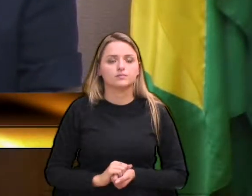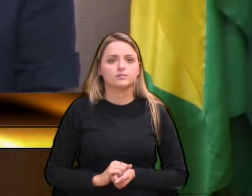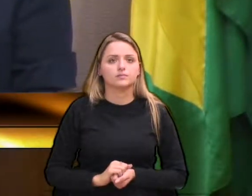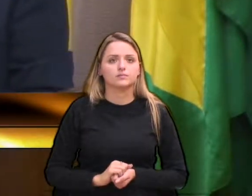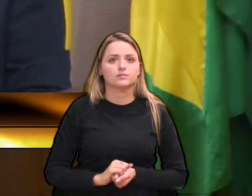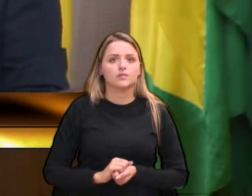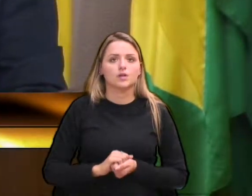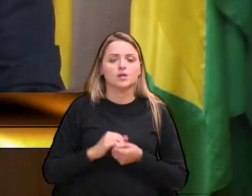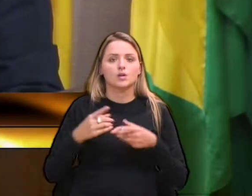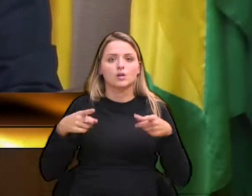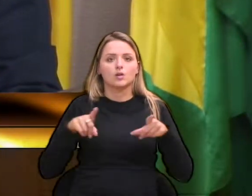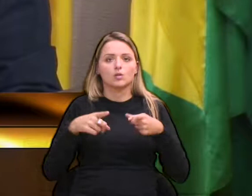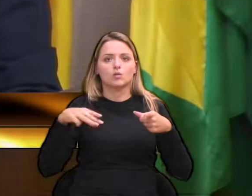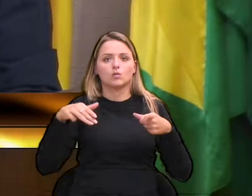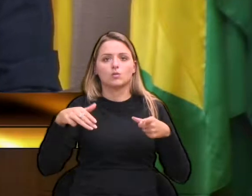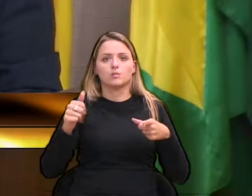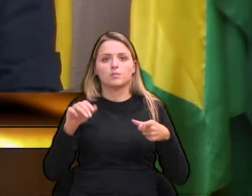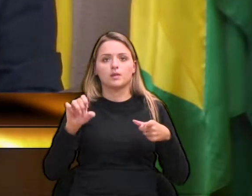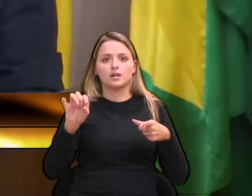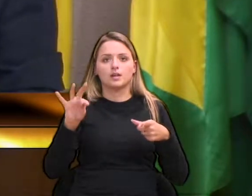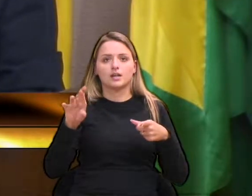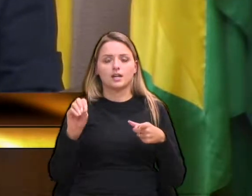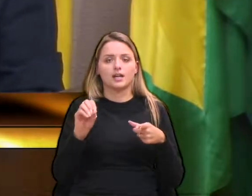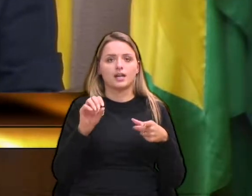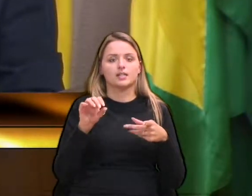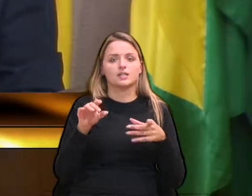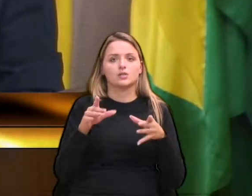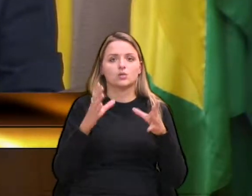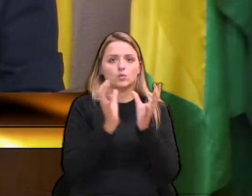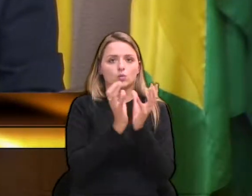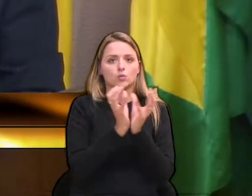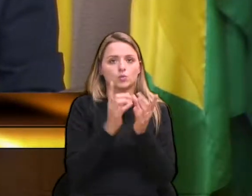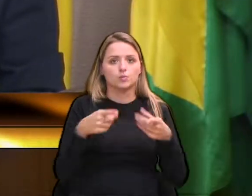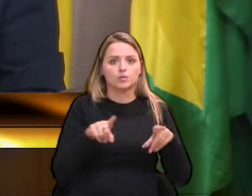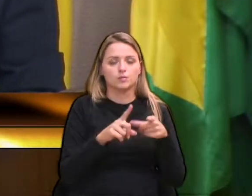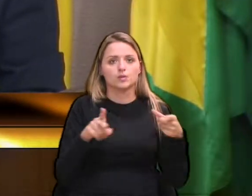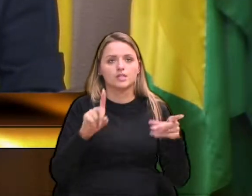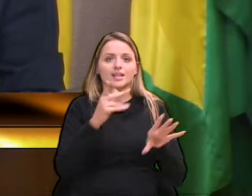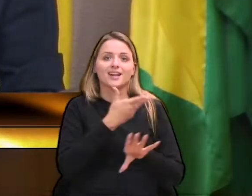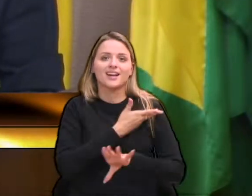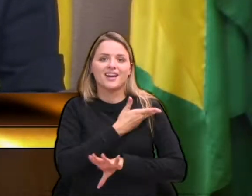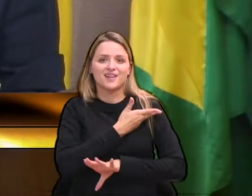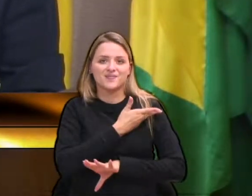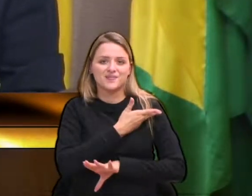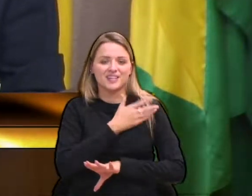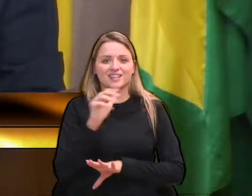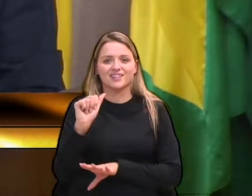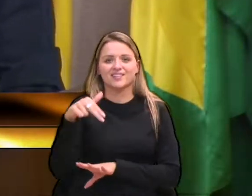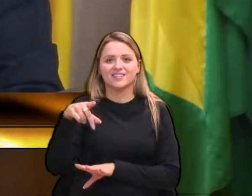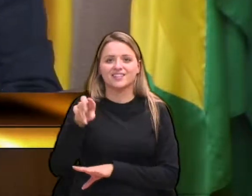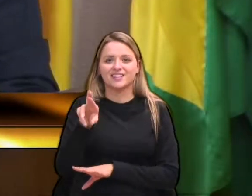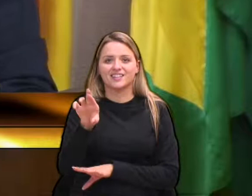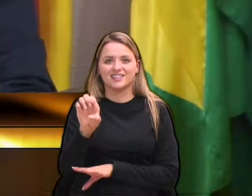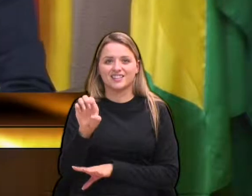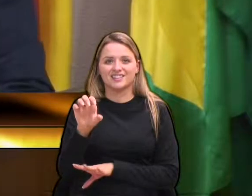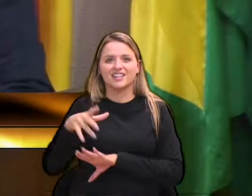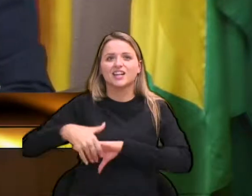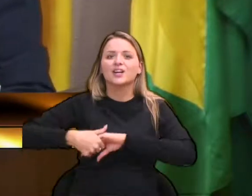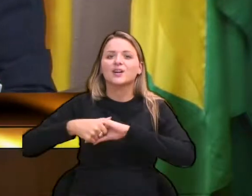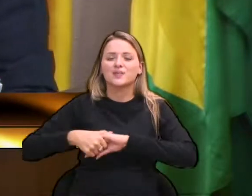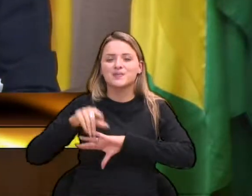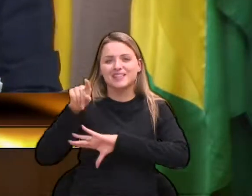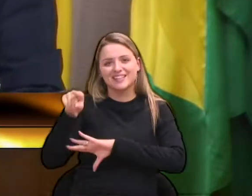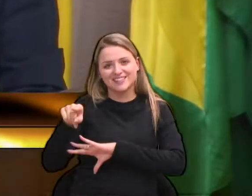o maestro do coral Ladisi della Italia, amigo e amigo André Arossi, cumprimentando